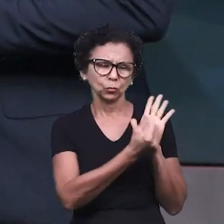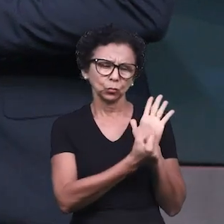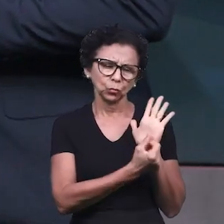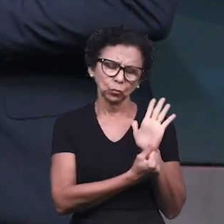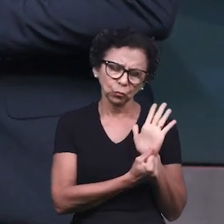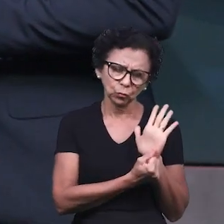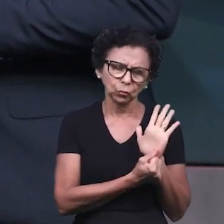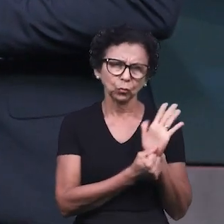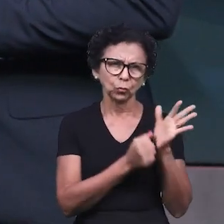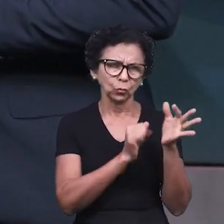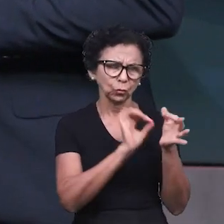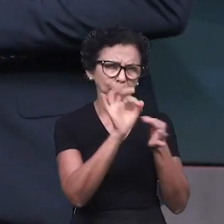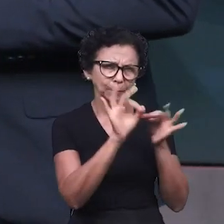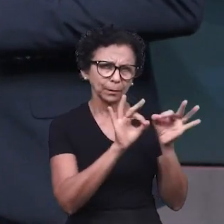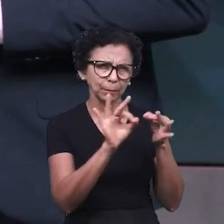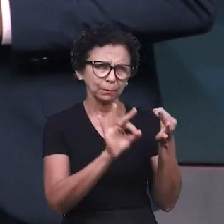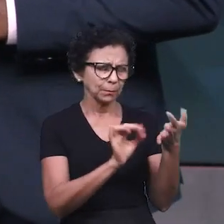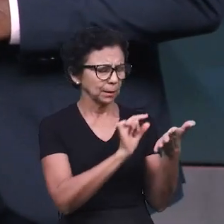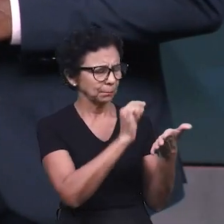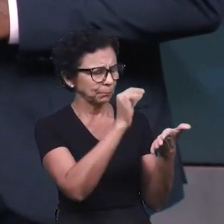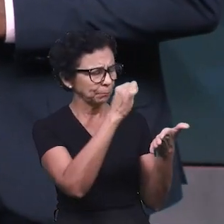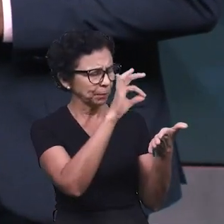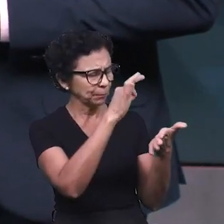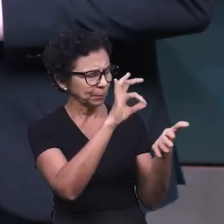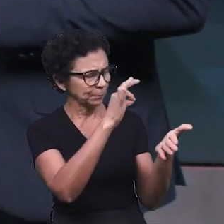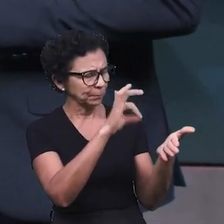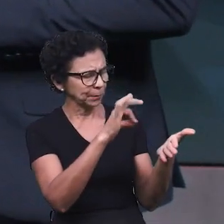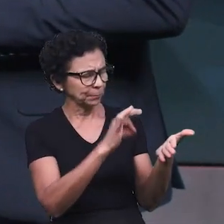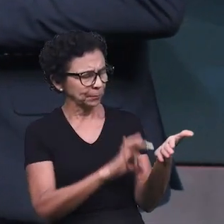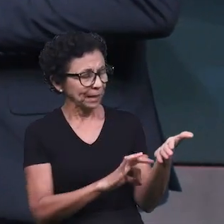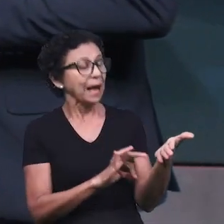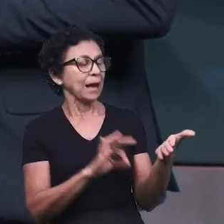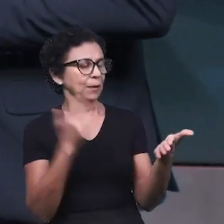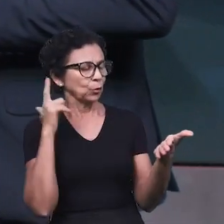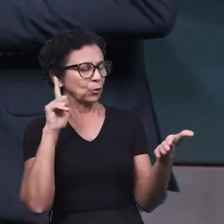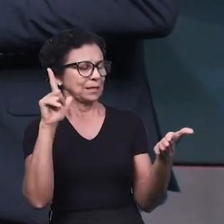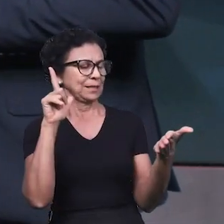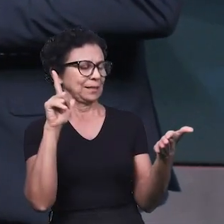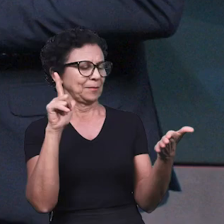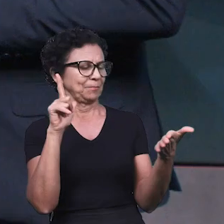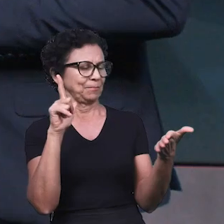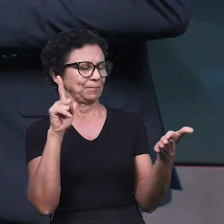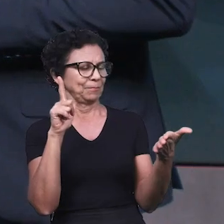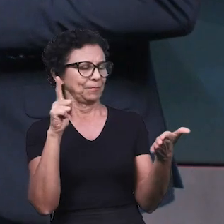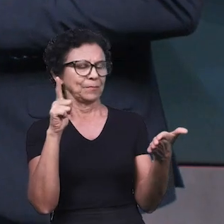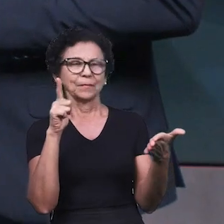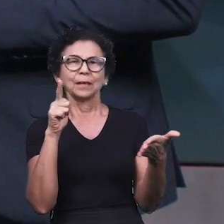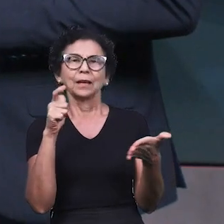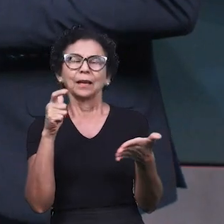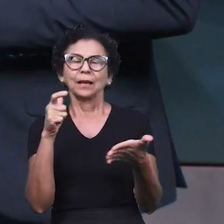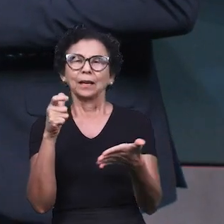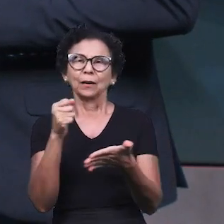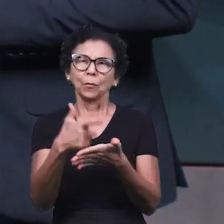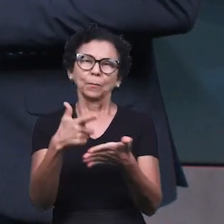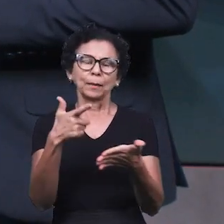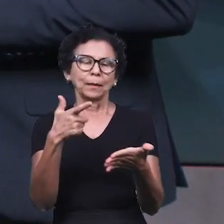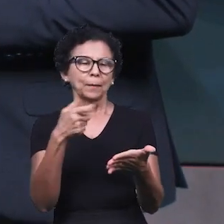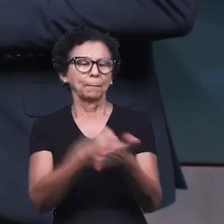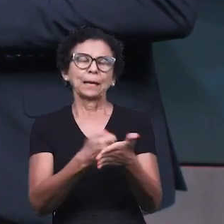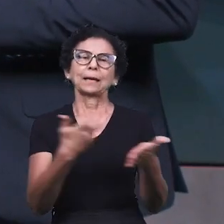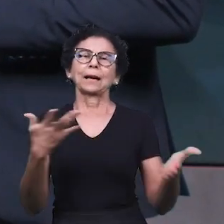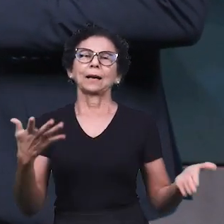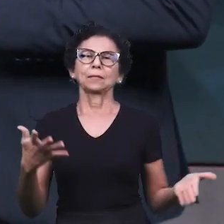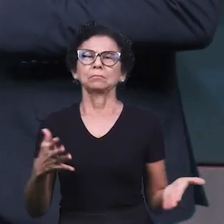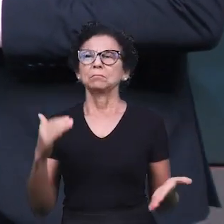fez aquela aquisição com terceiros, vamos dizer assim, seja um banco, uma financeira ou